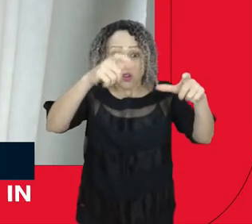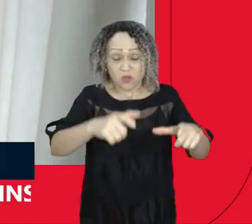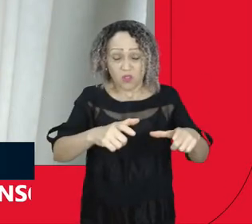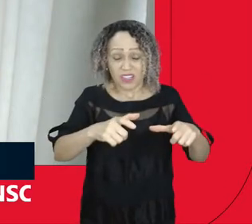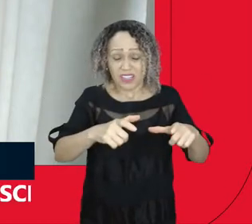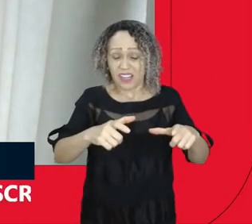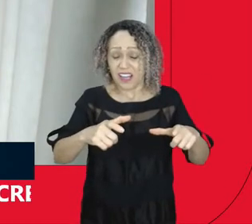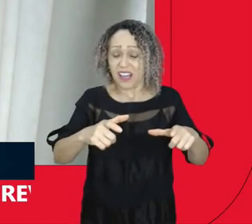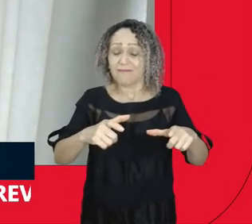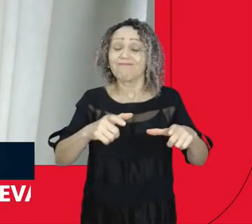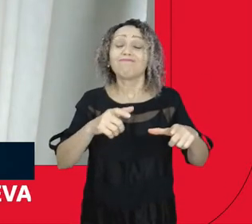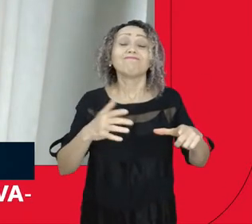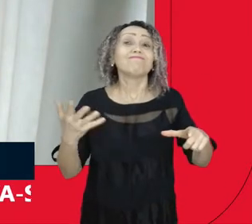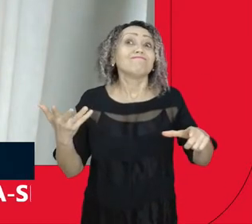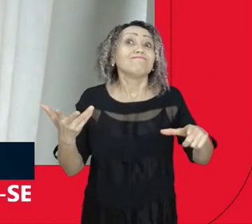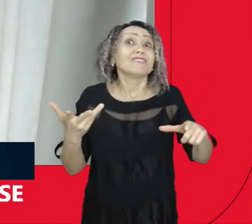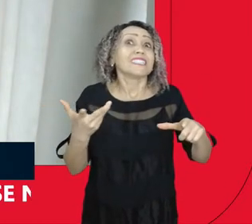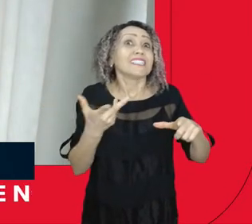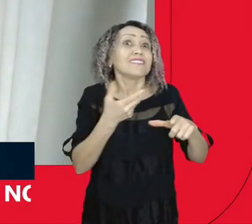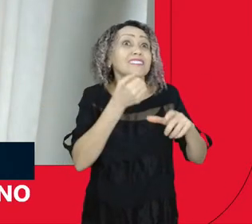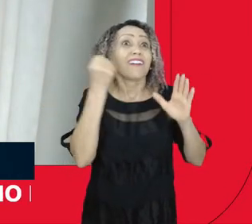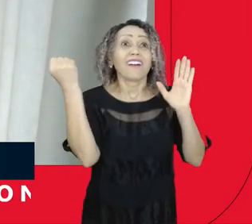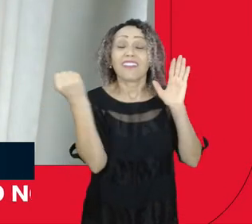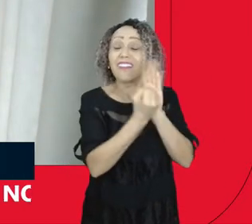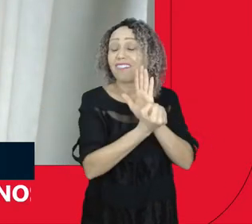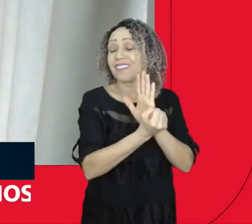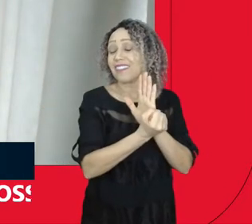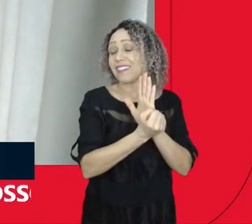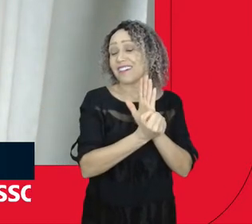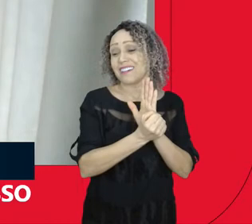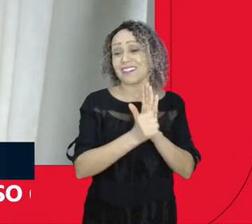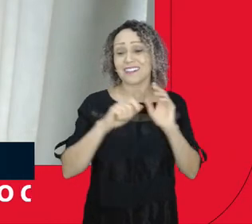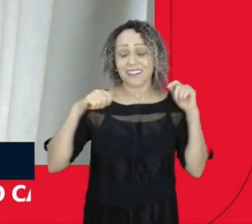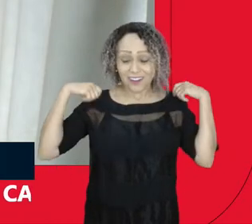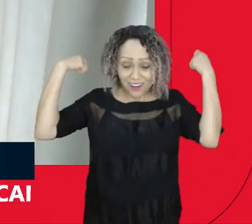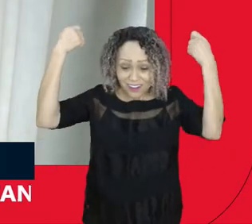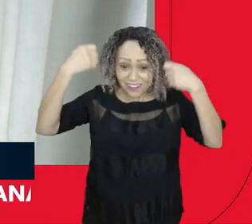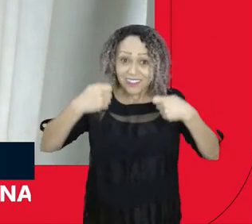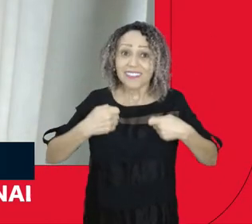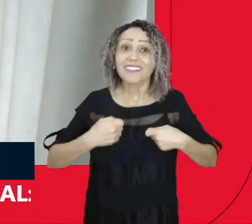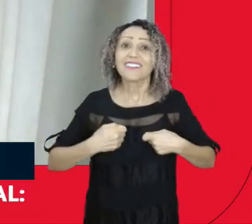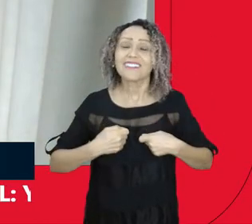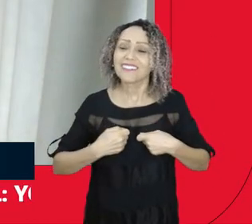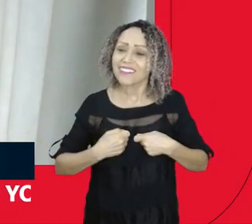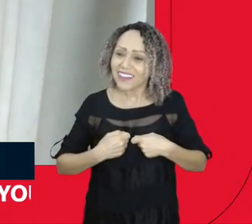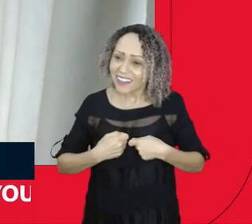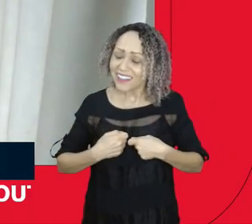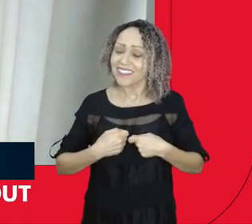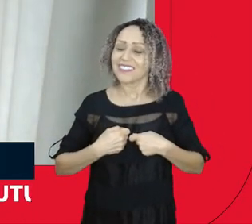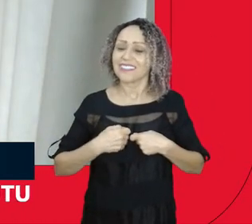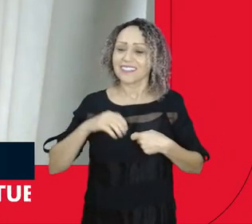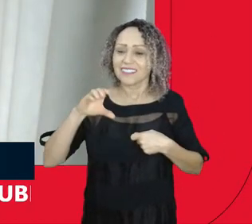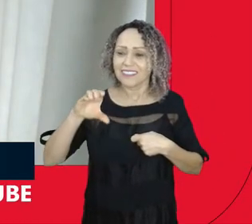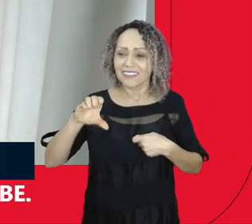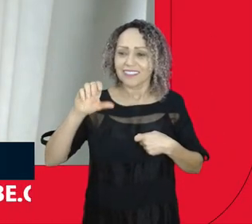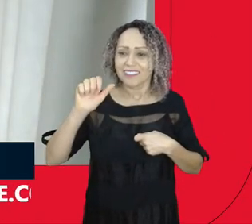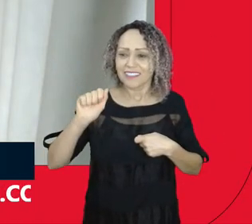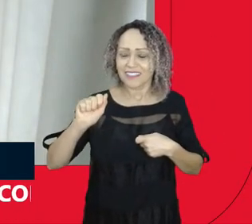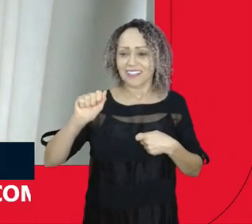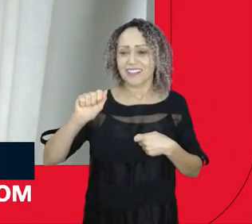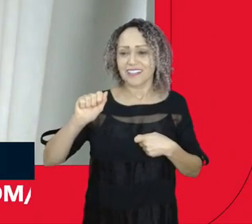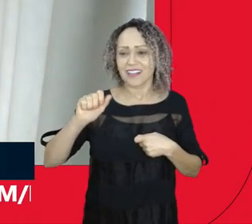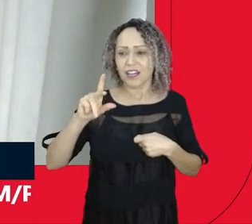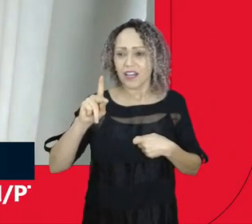capuchinhos vêm todos para a janela da Matriz, da Basílica do Carmo, para aplaudir Lula. Toda vez é isso. Então, nós achamos que vamos